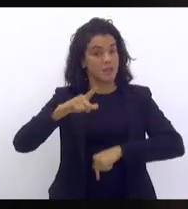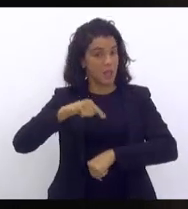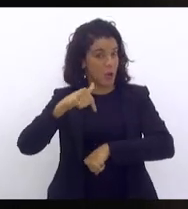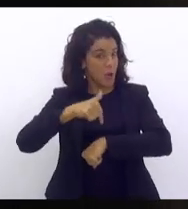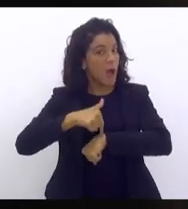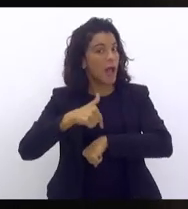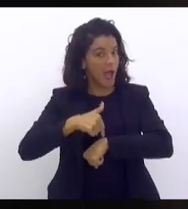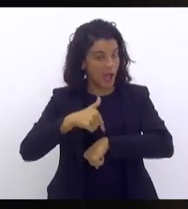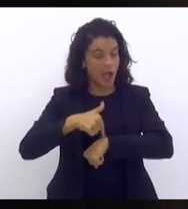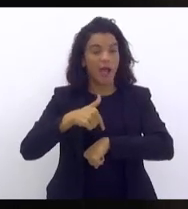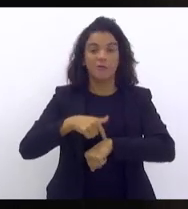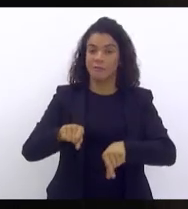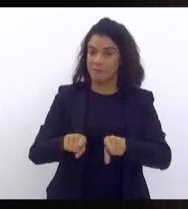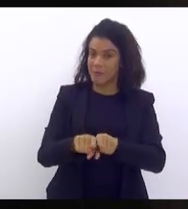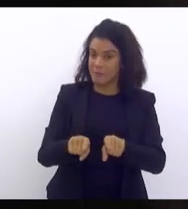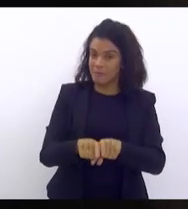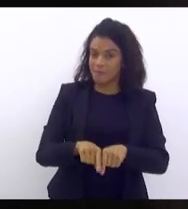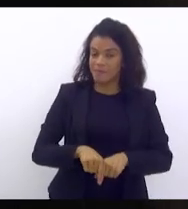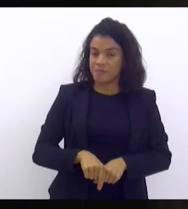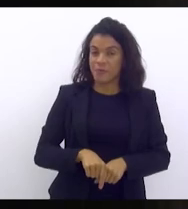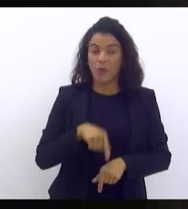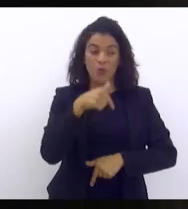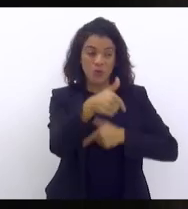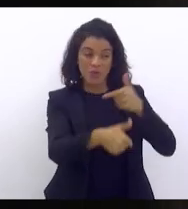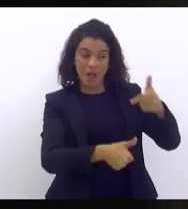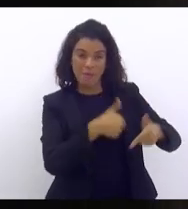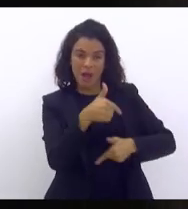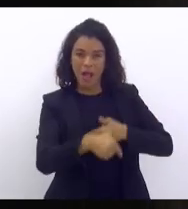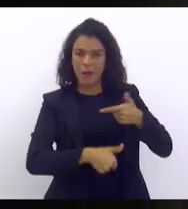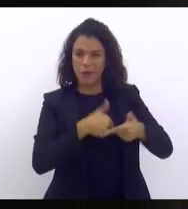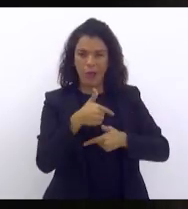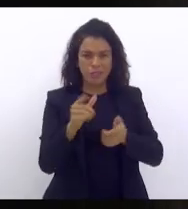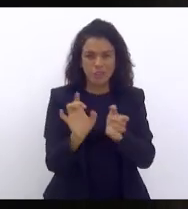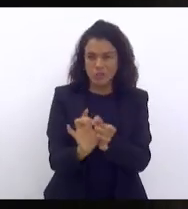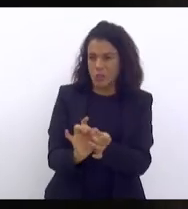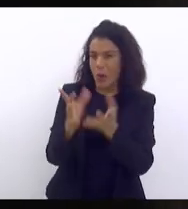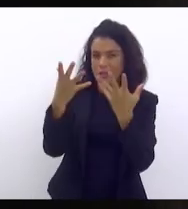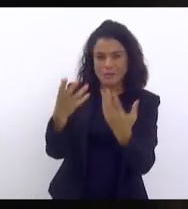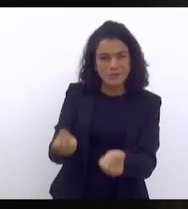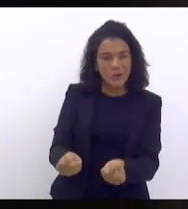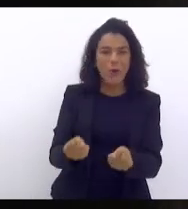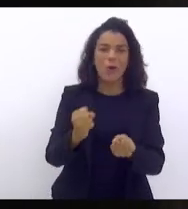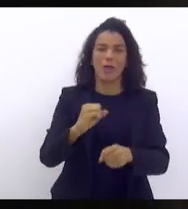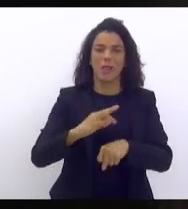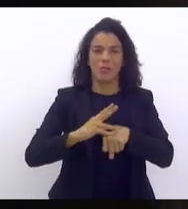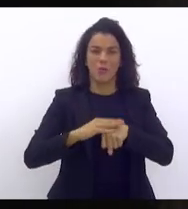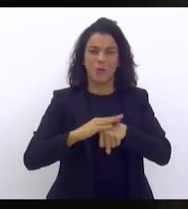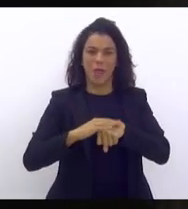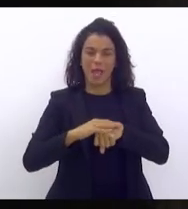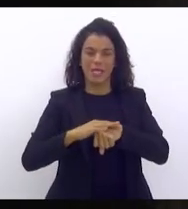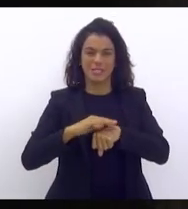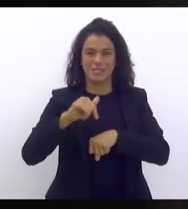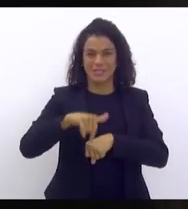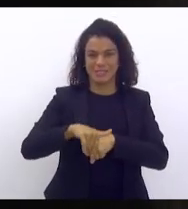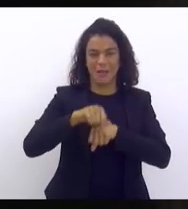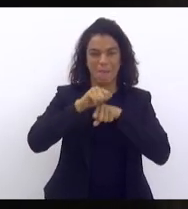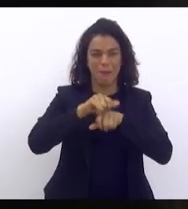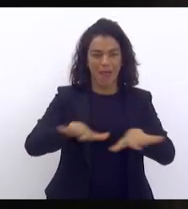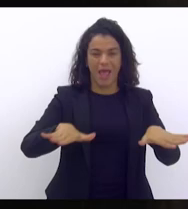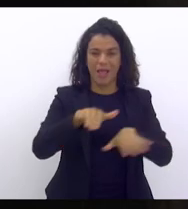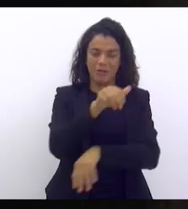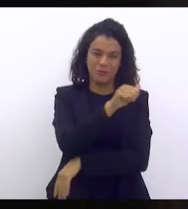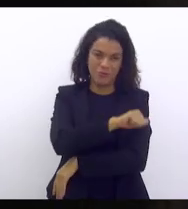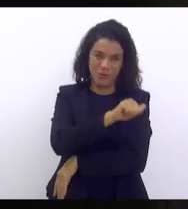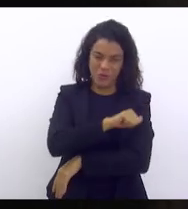para fazer aquele serviço, e não deixamos a cólera entrar no estado do Rio de Janeiro. A verdade é essa. Então, o que,